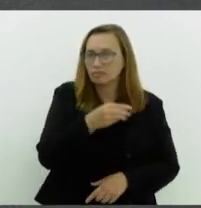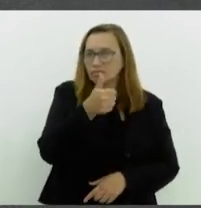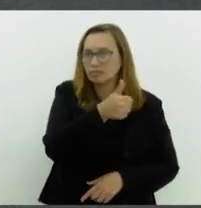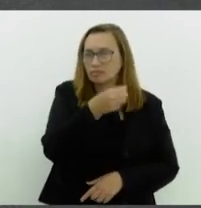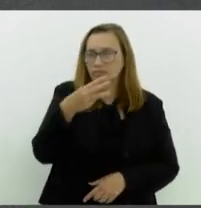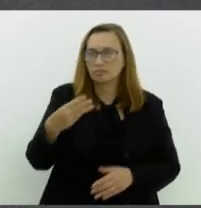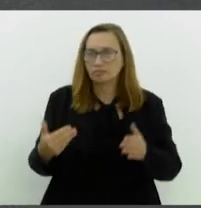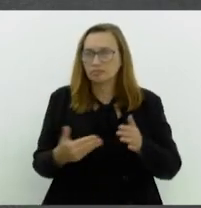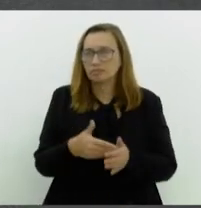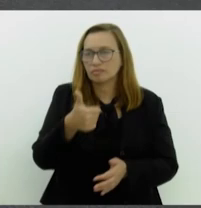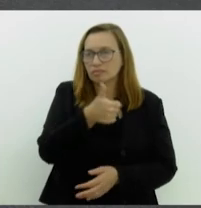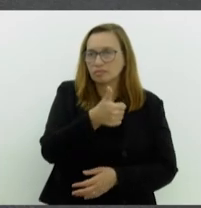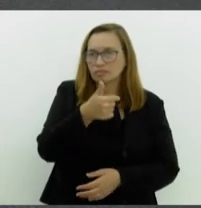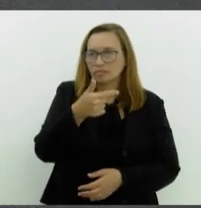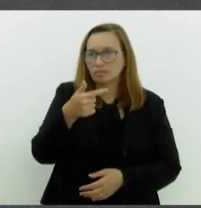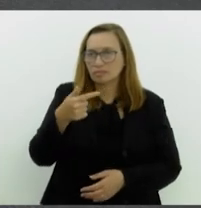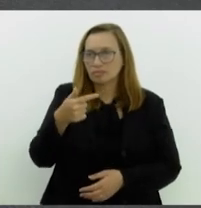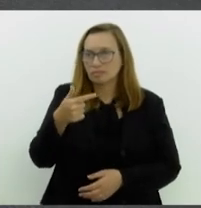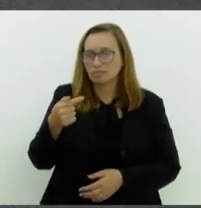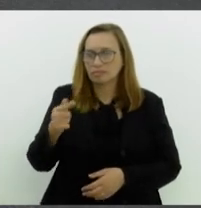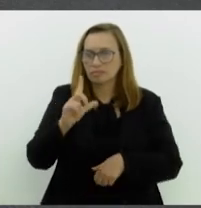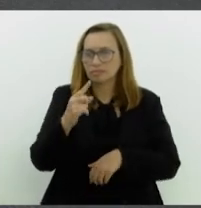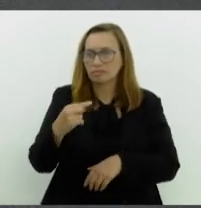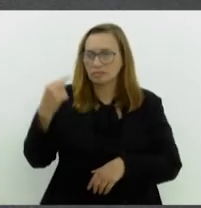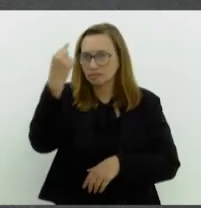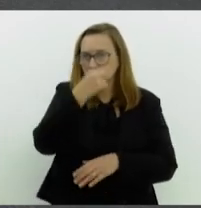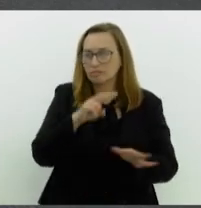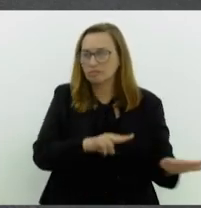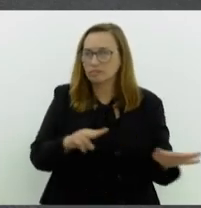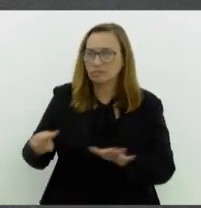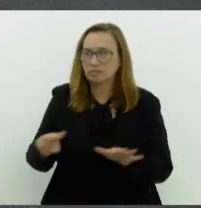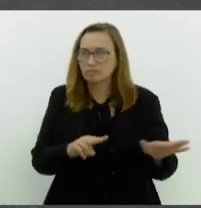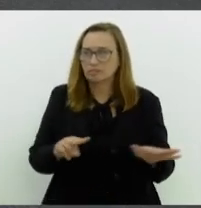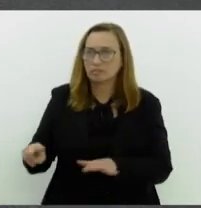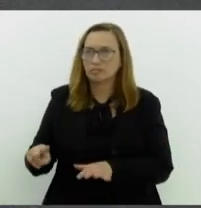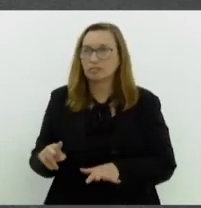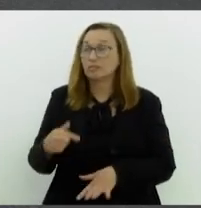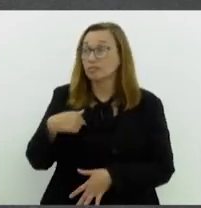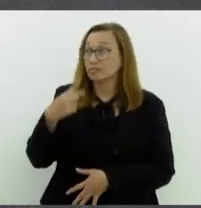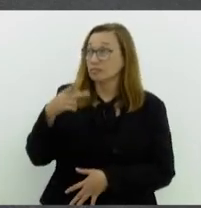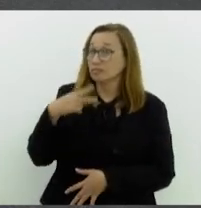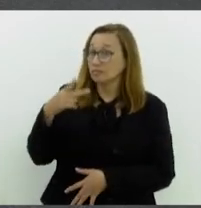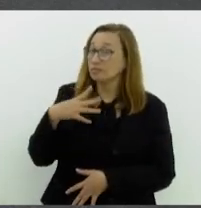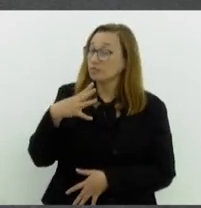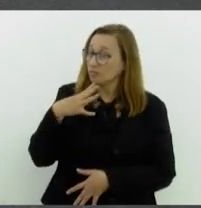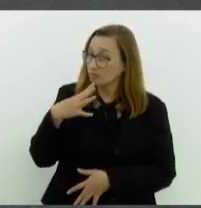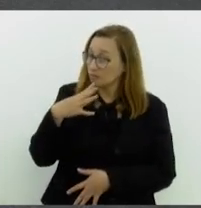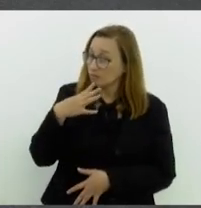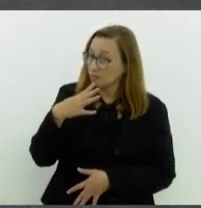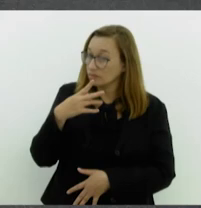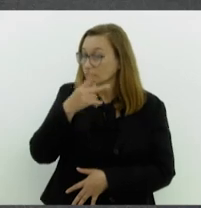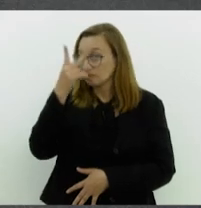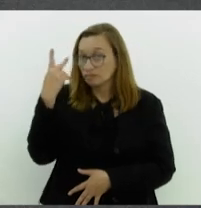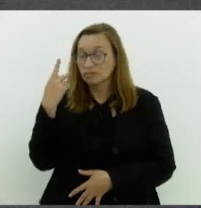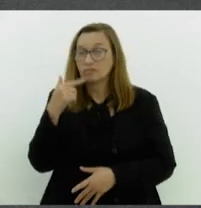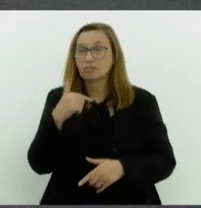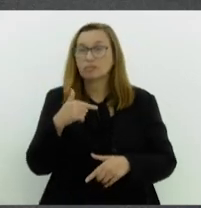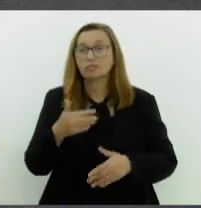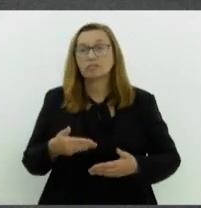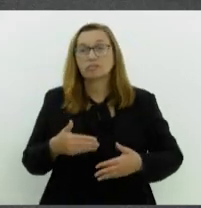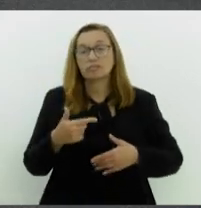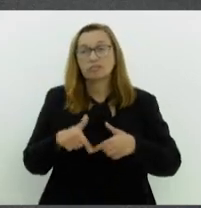horas semanais. Entretanto, e aqui está semanais, eu diria que eu conheço entregadores que fazem